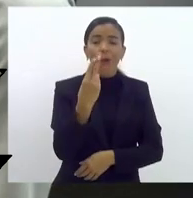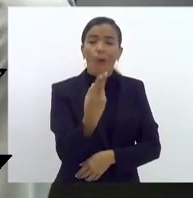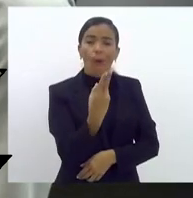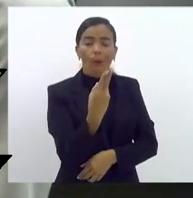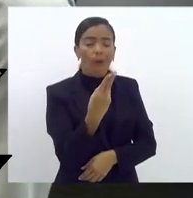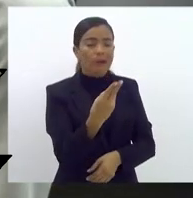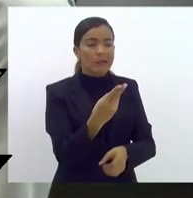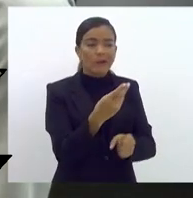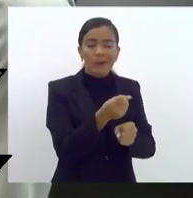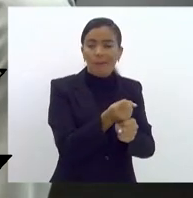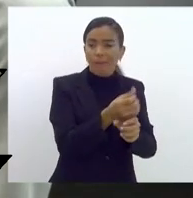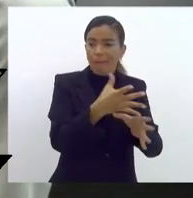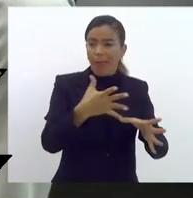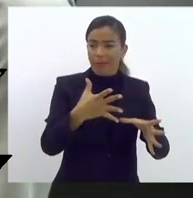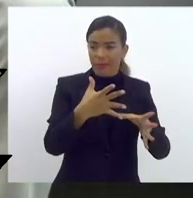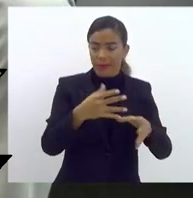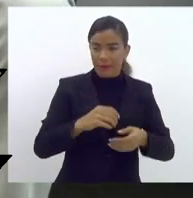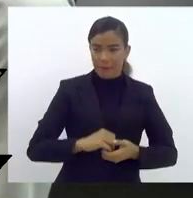imaterial